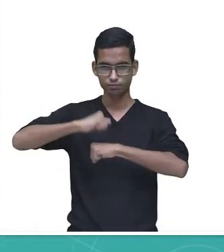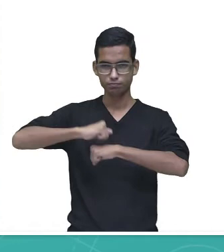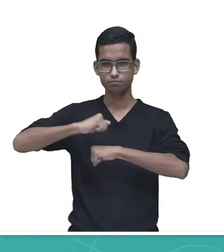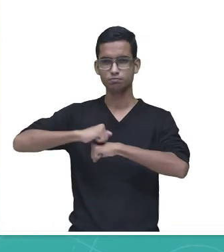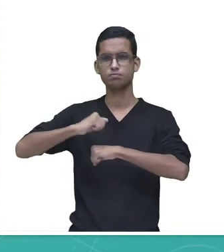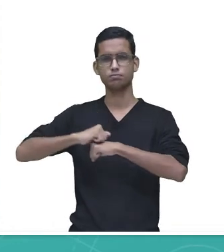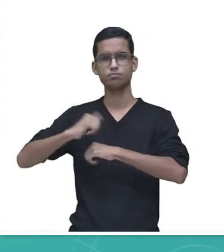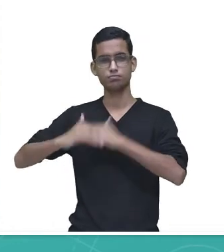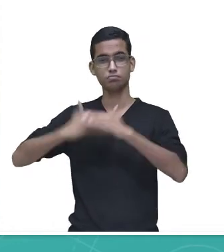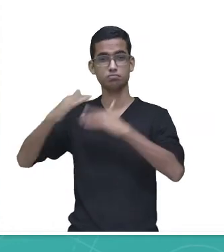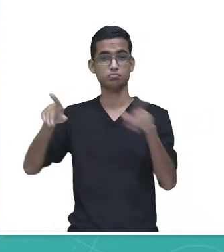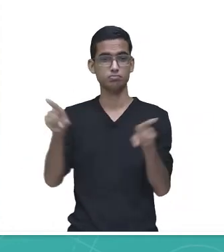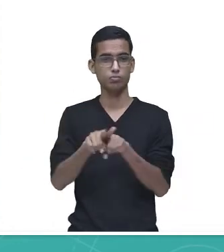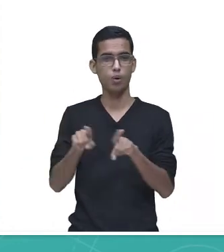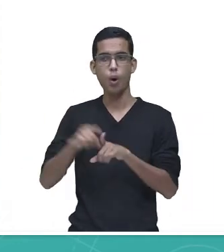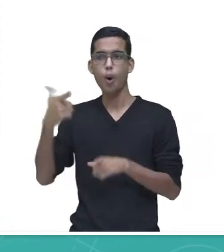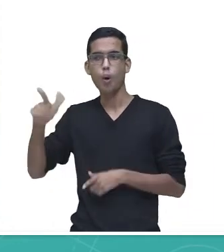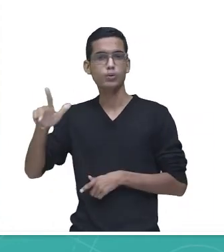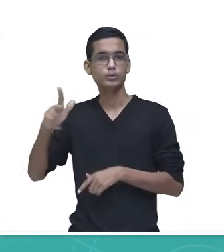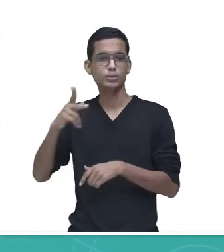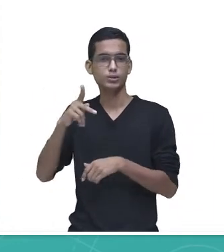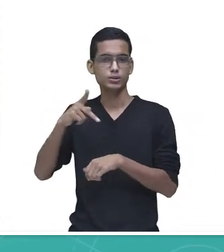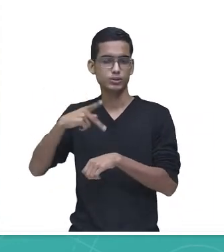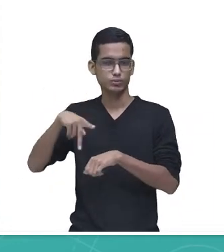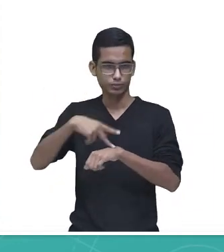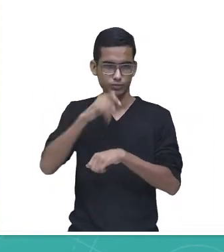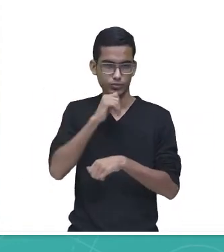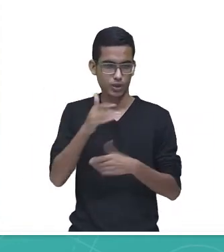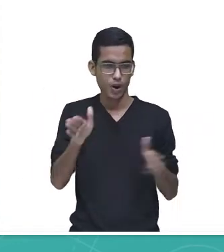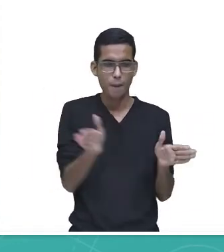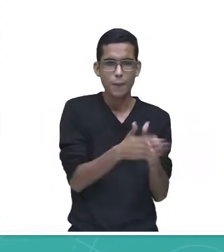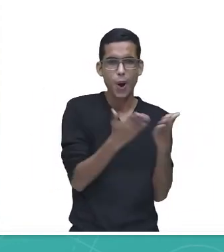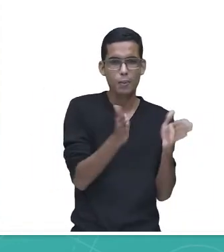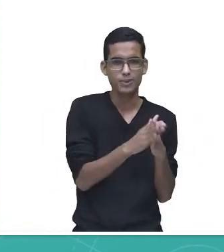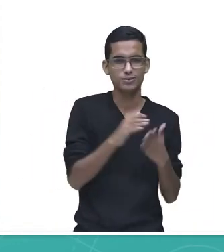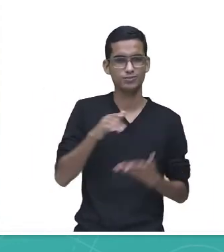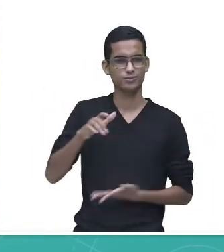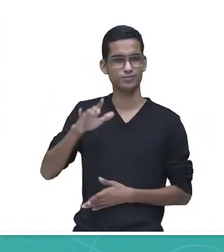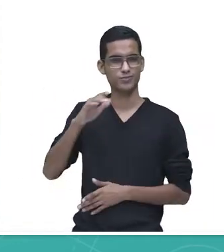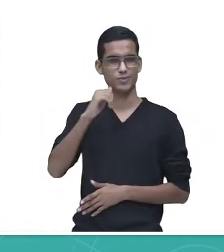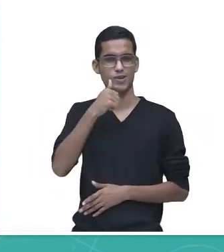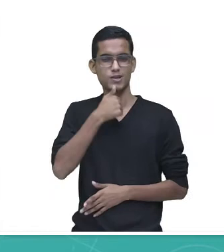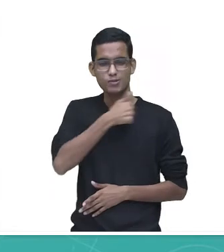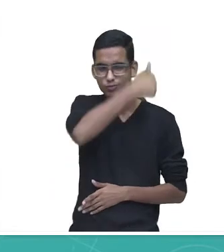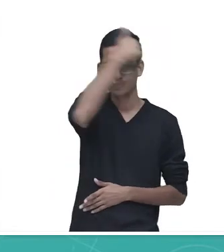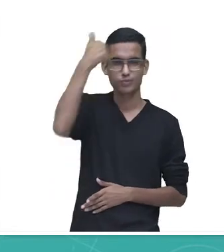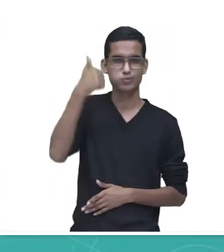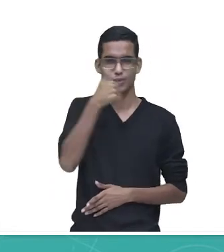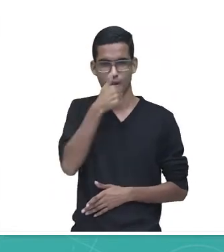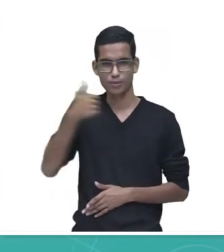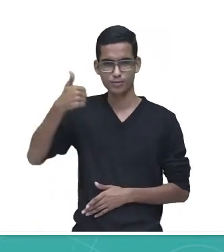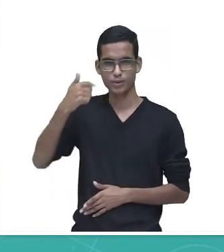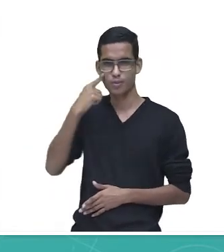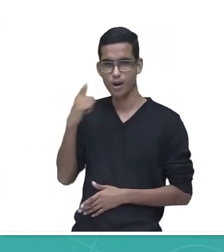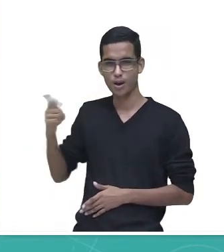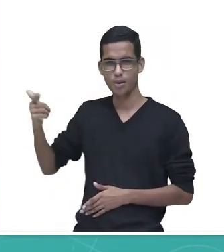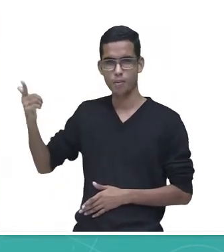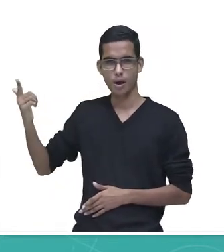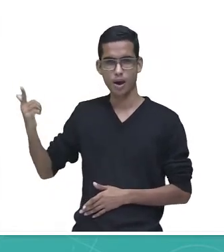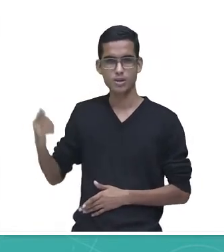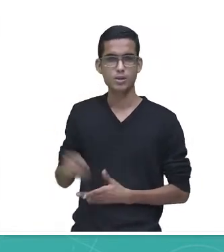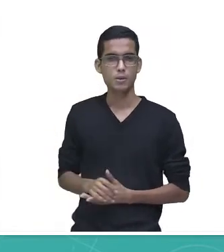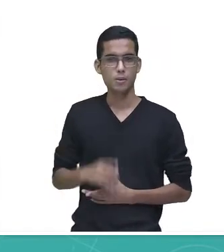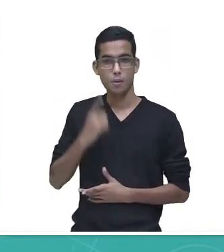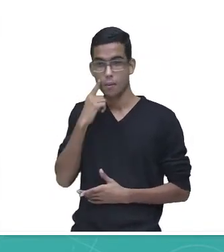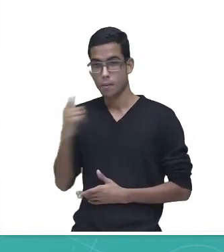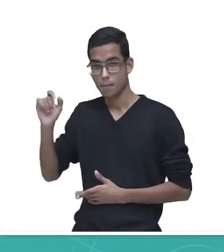que eu trouxe para você. A Etiópia, né? Tanzânia. A Etiópia e a Tanzânia são na África,